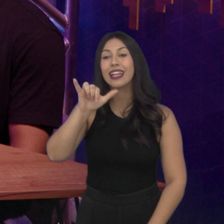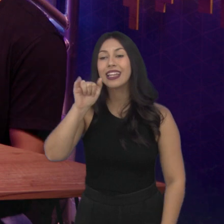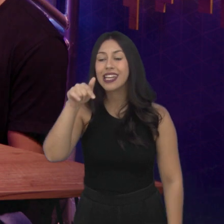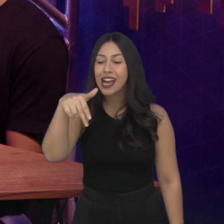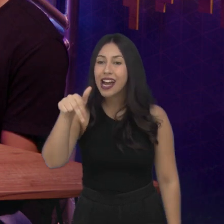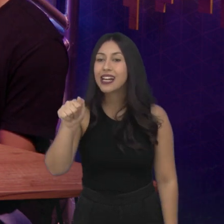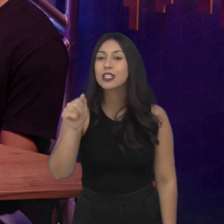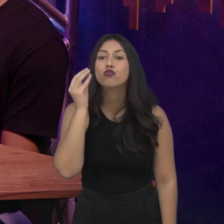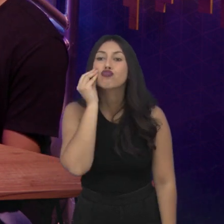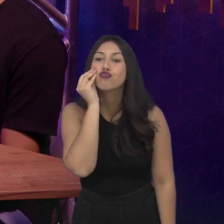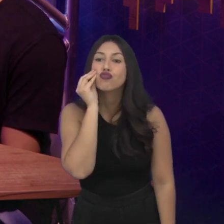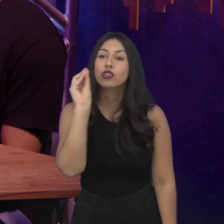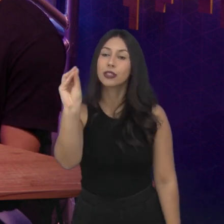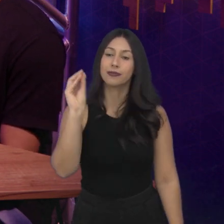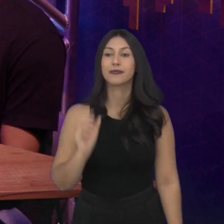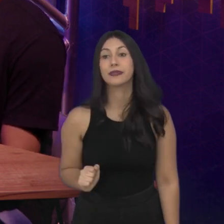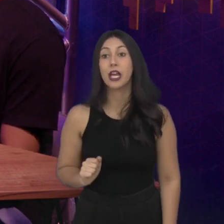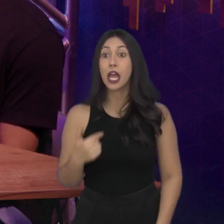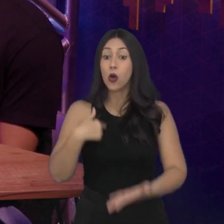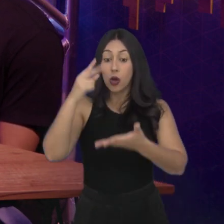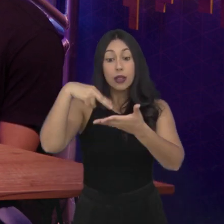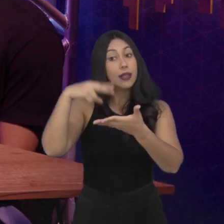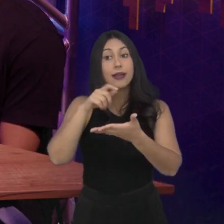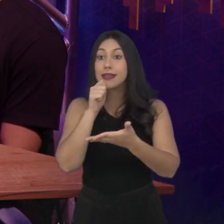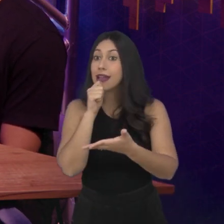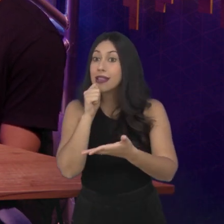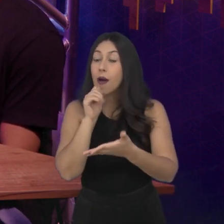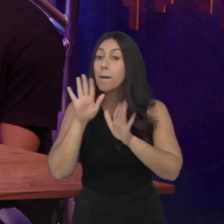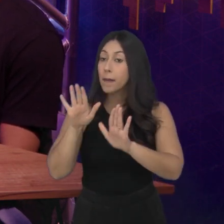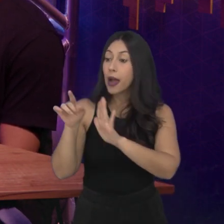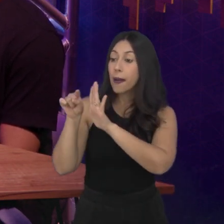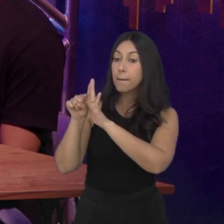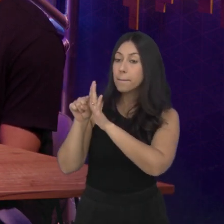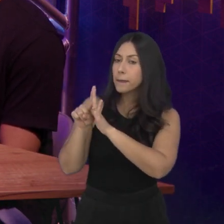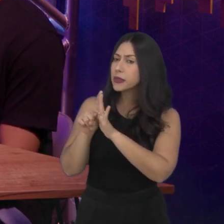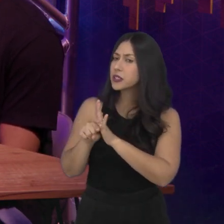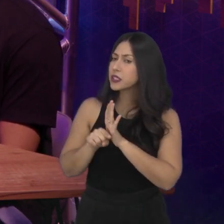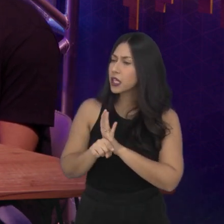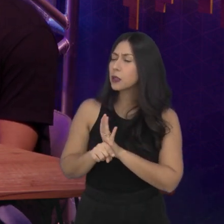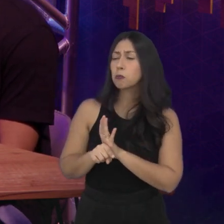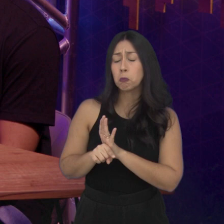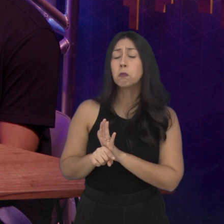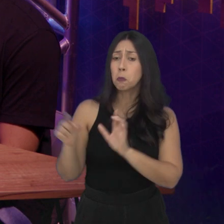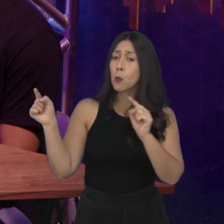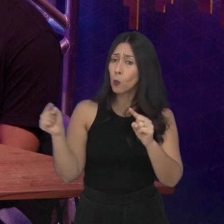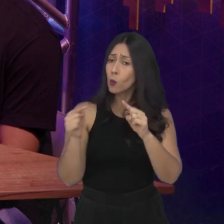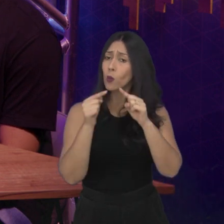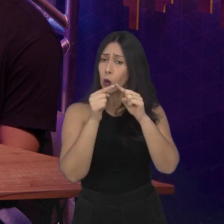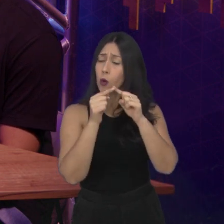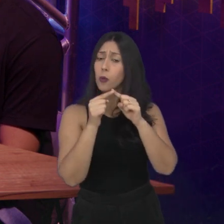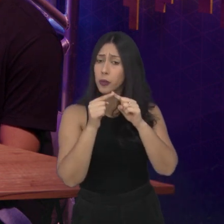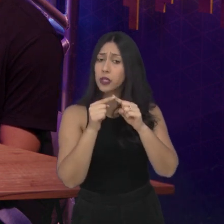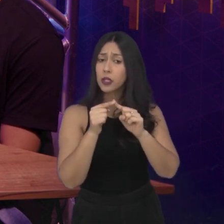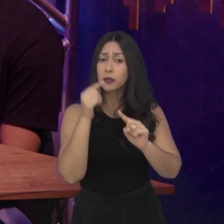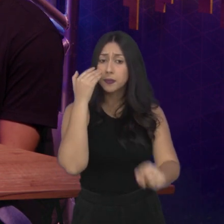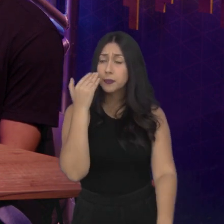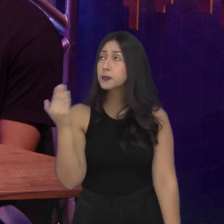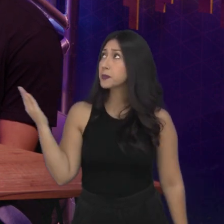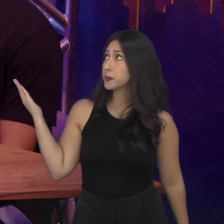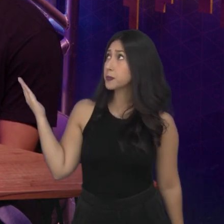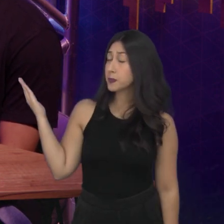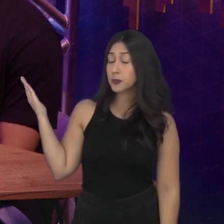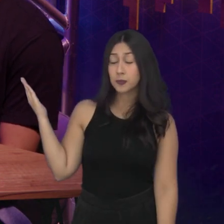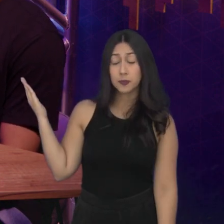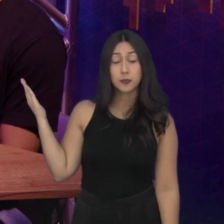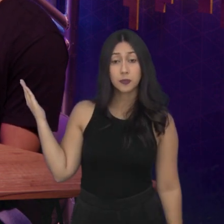beijo pra você. E eu não li ainda, mas eu pesquisei pra ler sobre e acaba se encaixando também, que é o Cavaleiro Preso